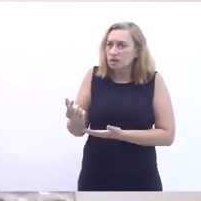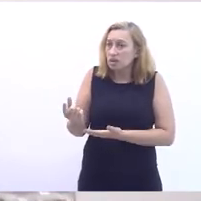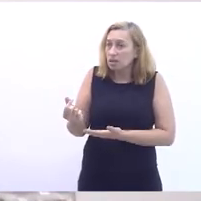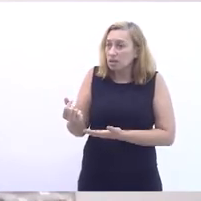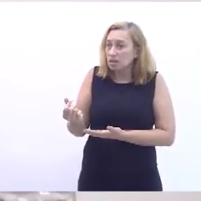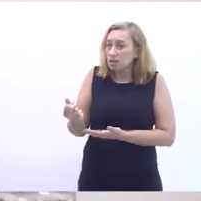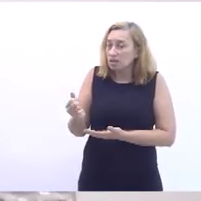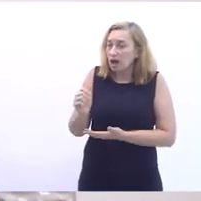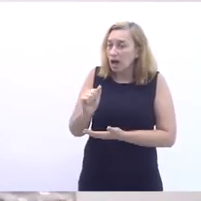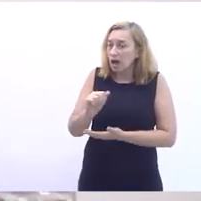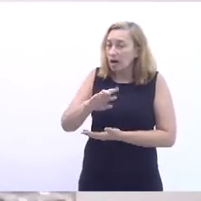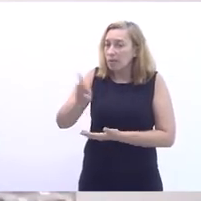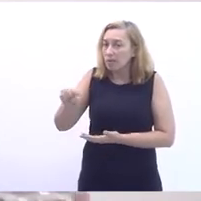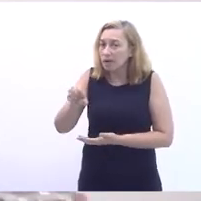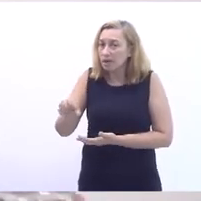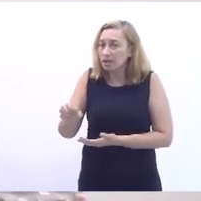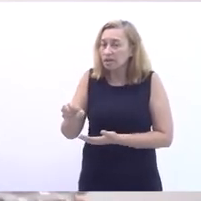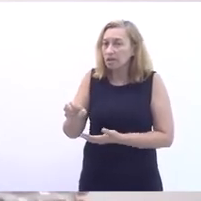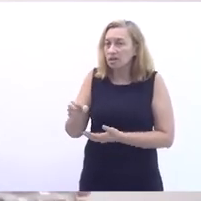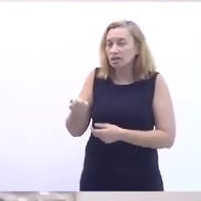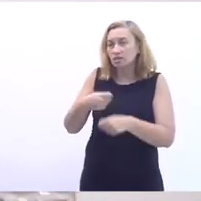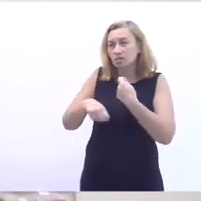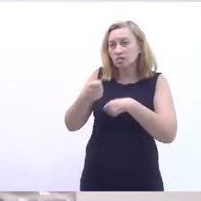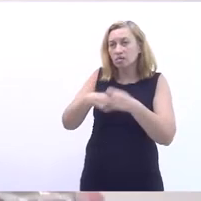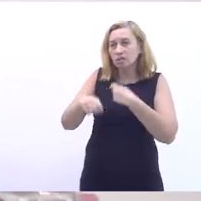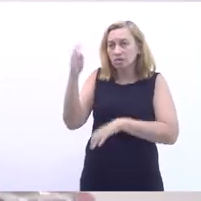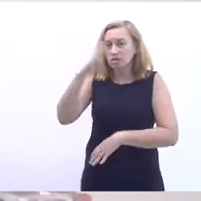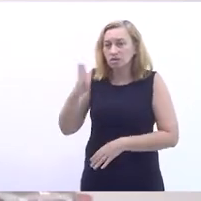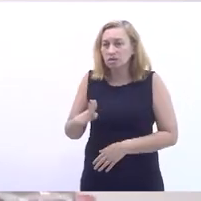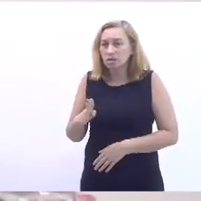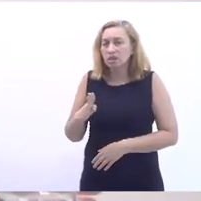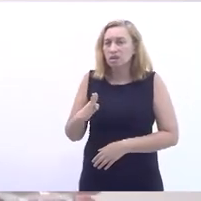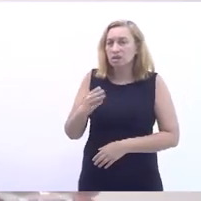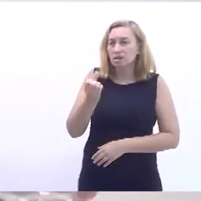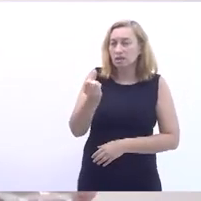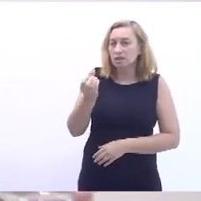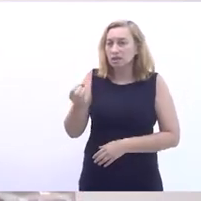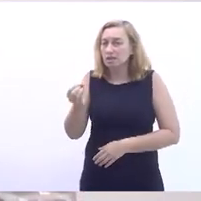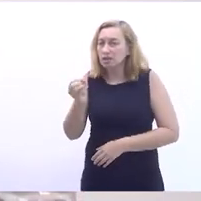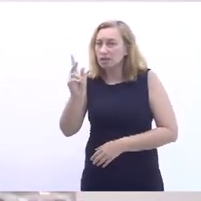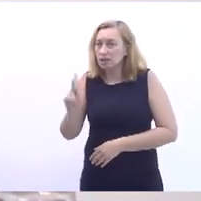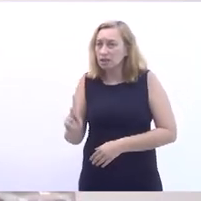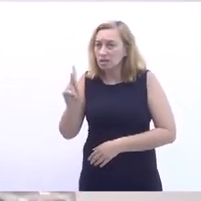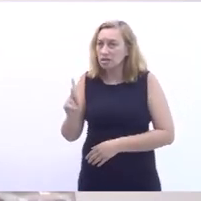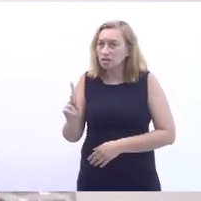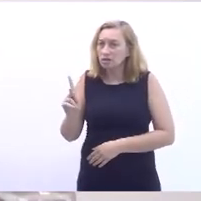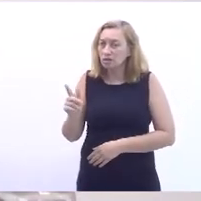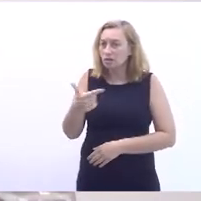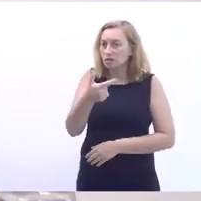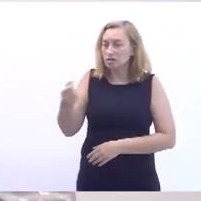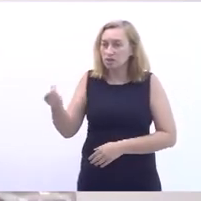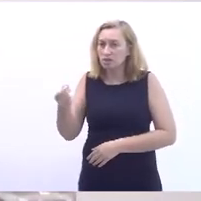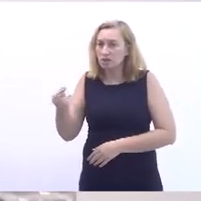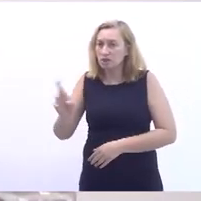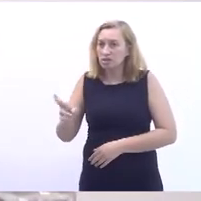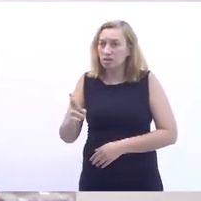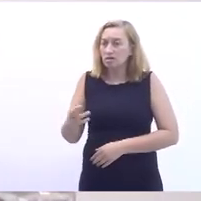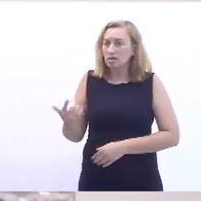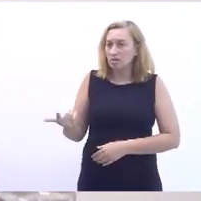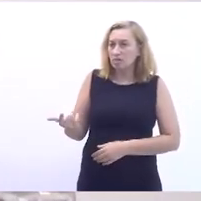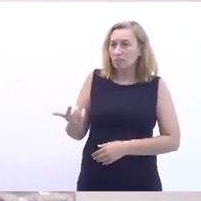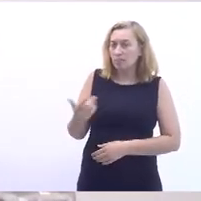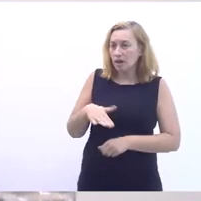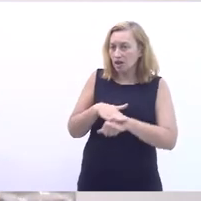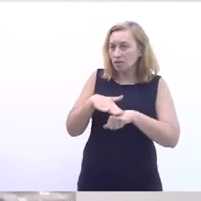agronegócio brasileiro uma saca de 60 kg de soja tá custando r$ 200 e eu tava até conversando